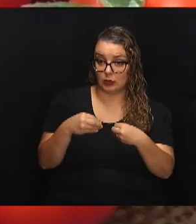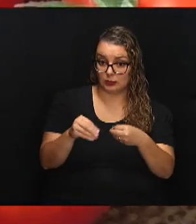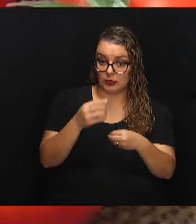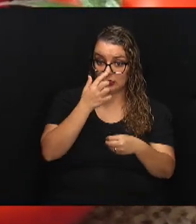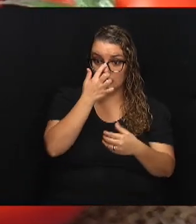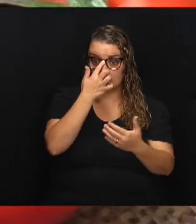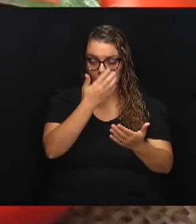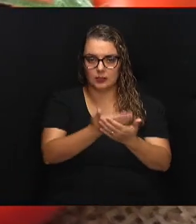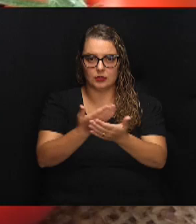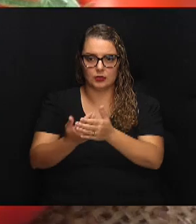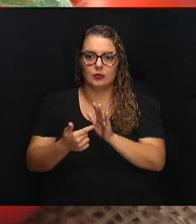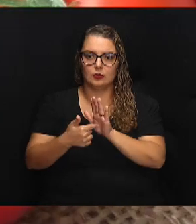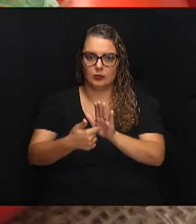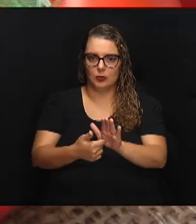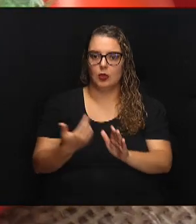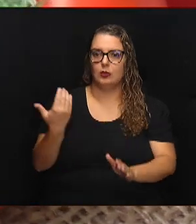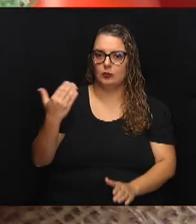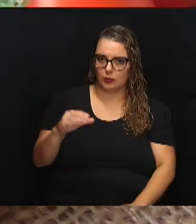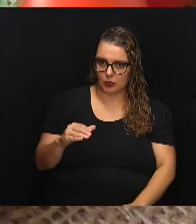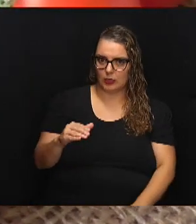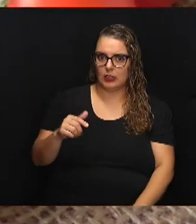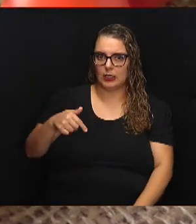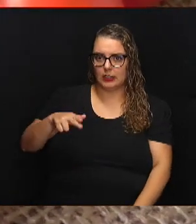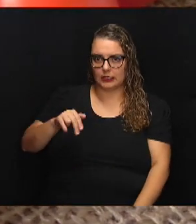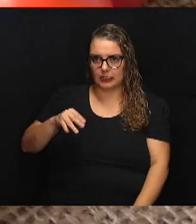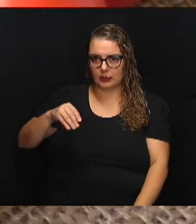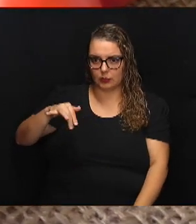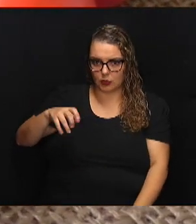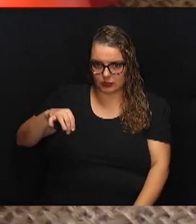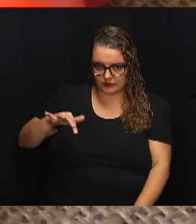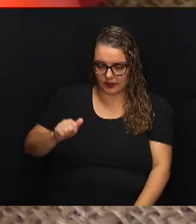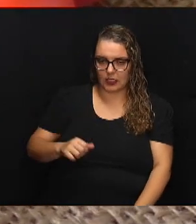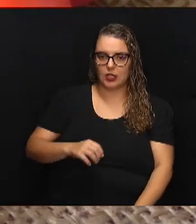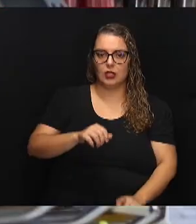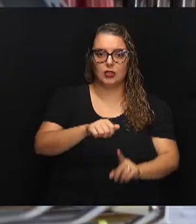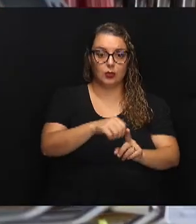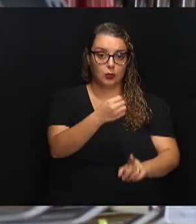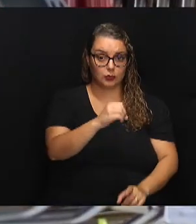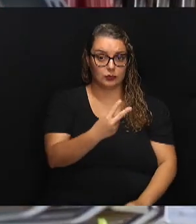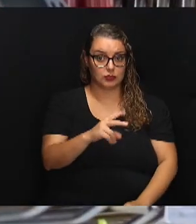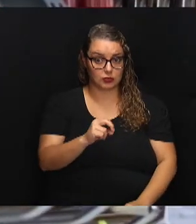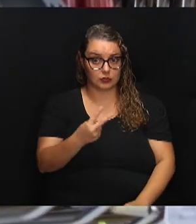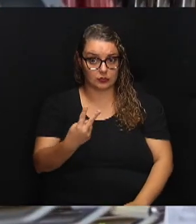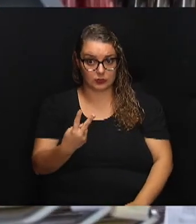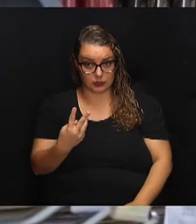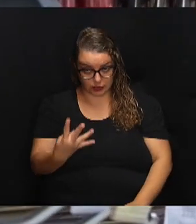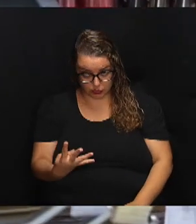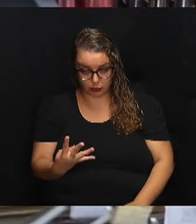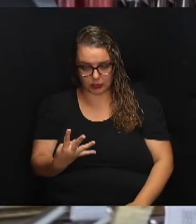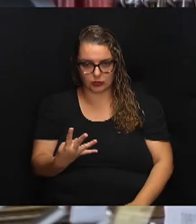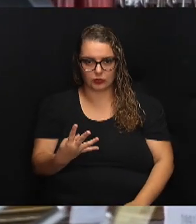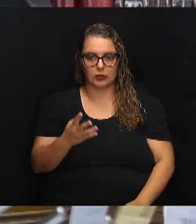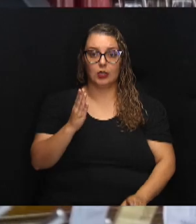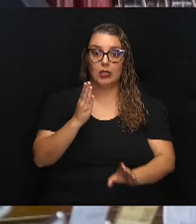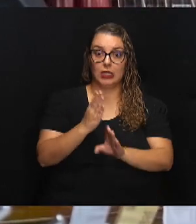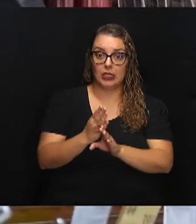estudos recentes, como o publicado na Quimosphere em outubro de 2024, identificaram a presença de